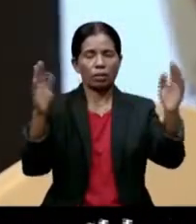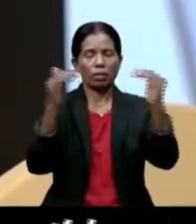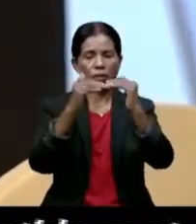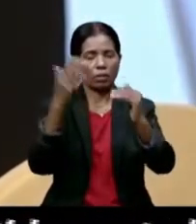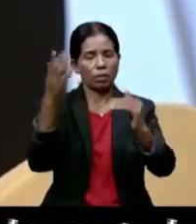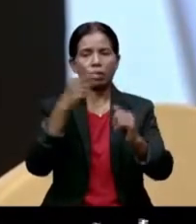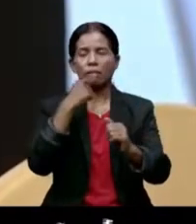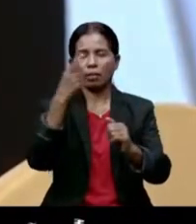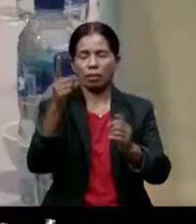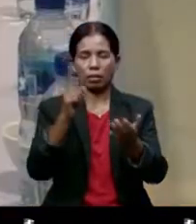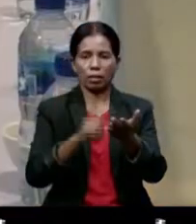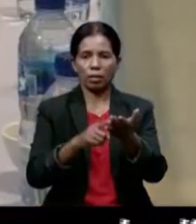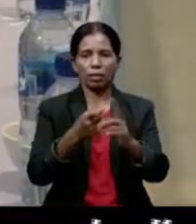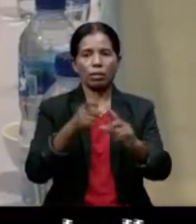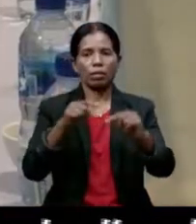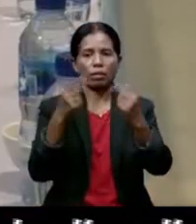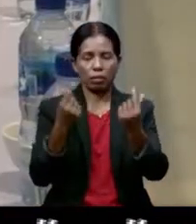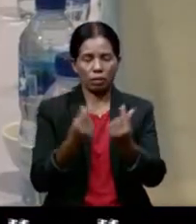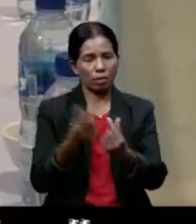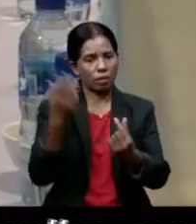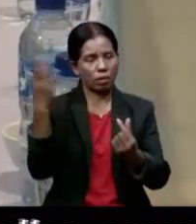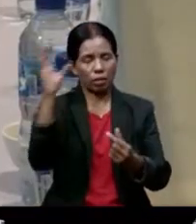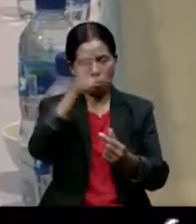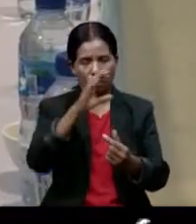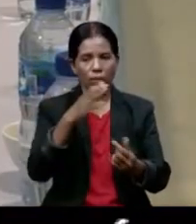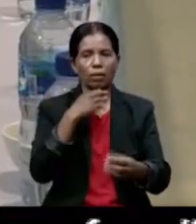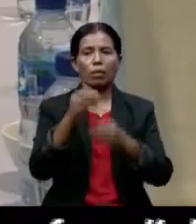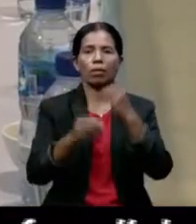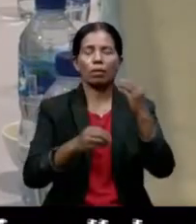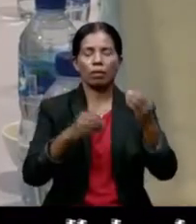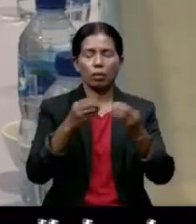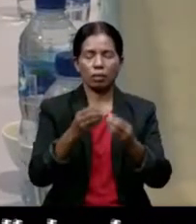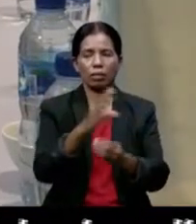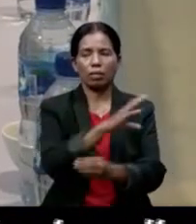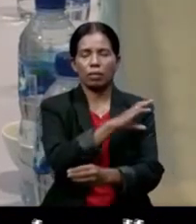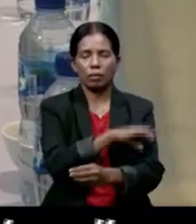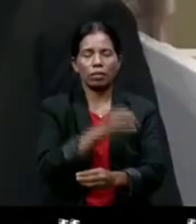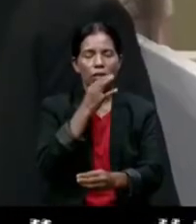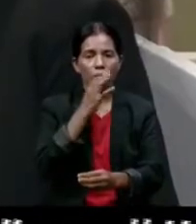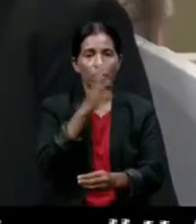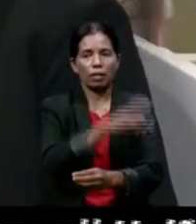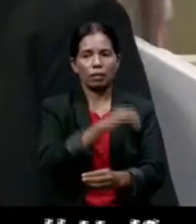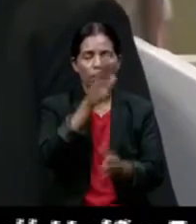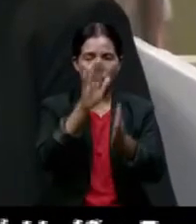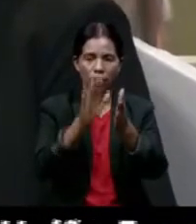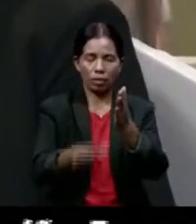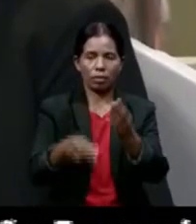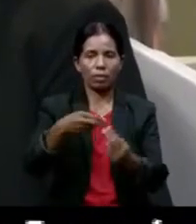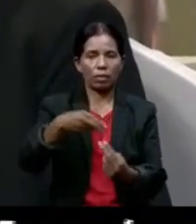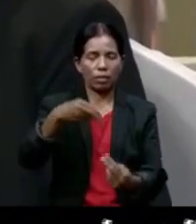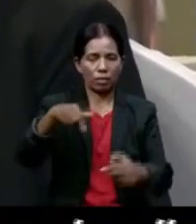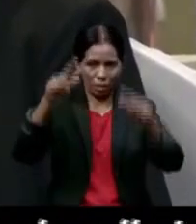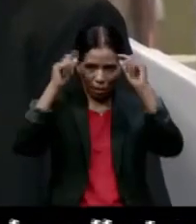prefere a Teten, discussão Rússia Grupo Trabalho ne, a tubuca solução com a insegurança em Han, onde reduz a nutrição e